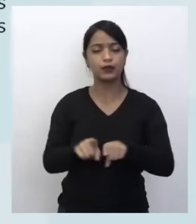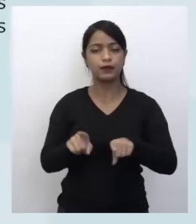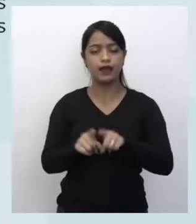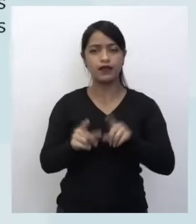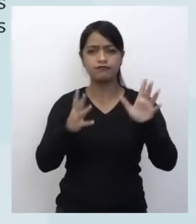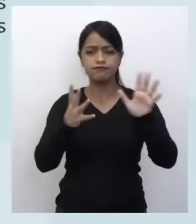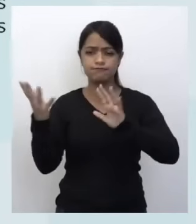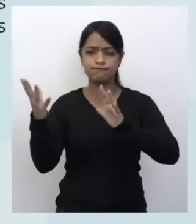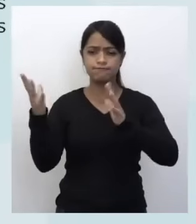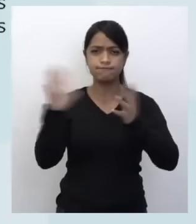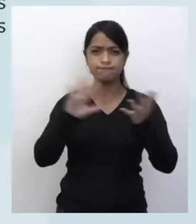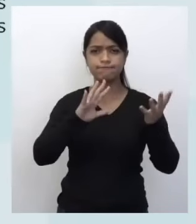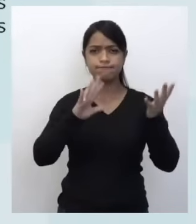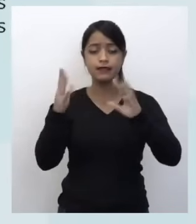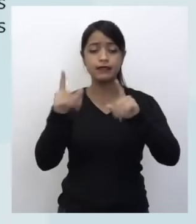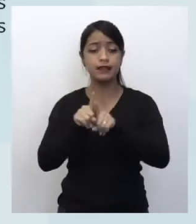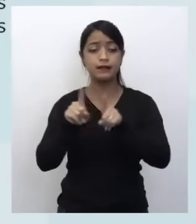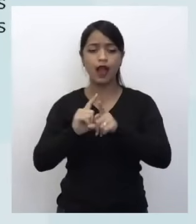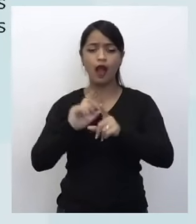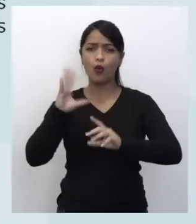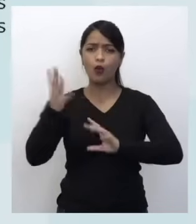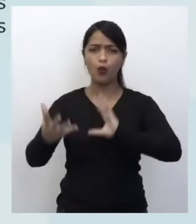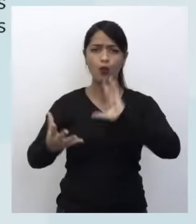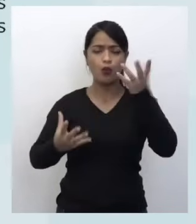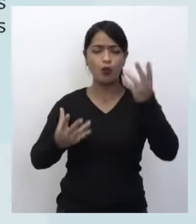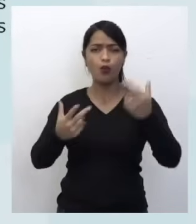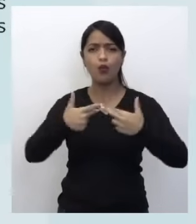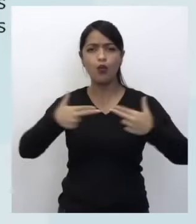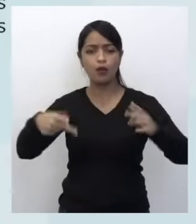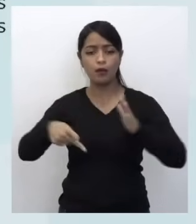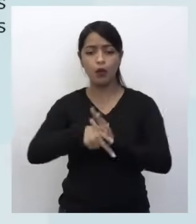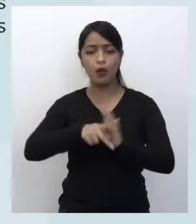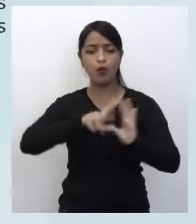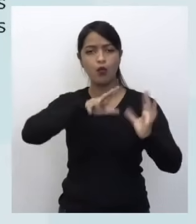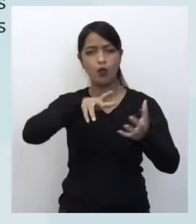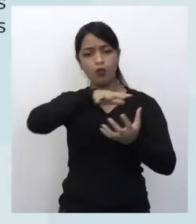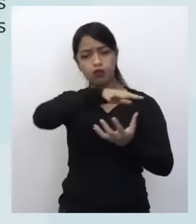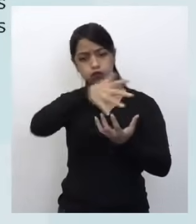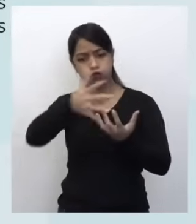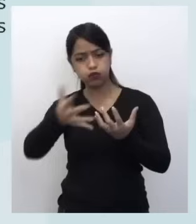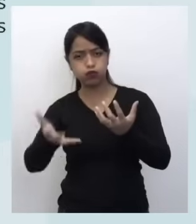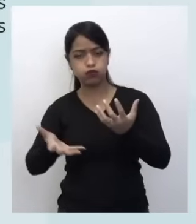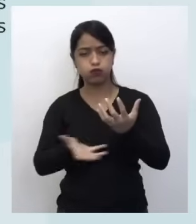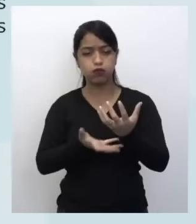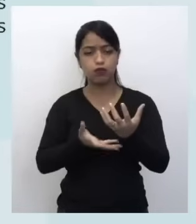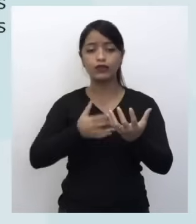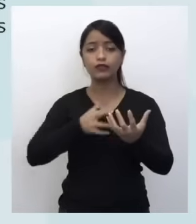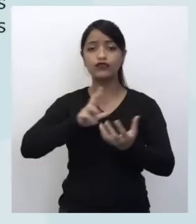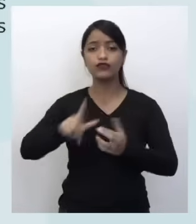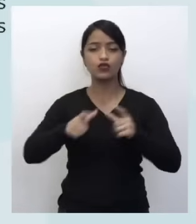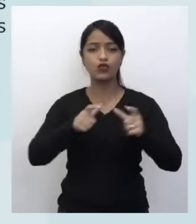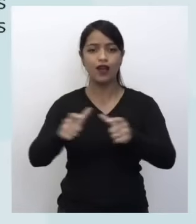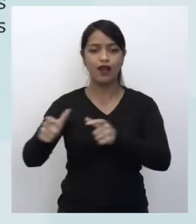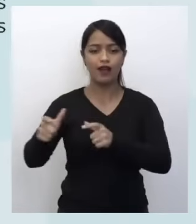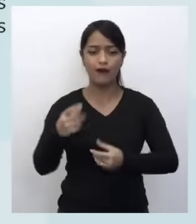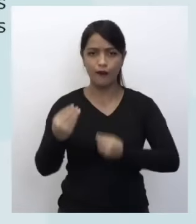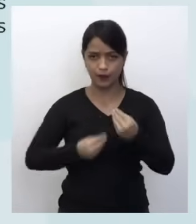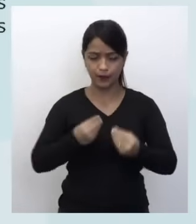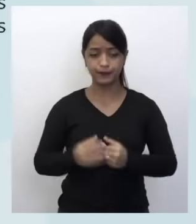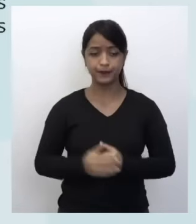em diferentes lugares. A unidade temática, conexões e escala, o objeto de